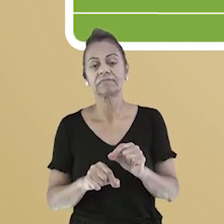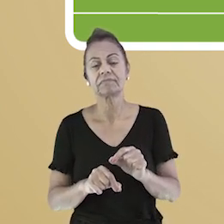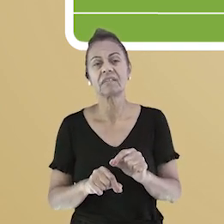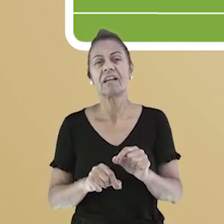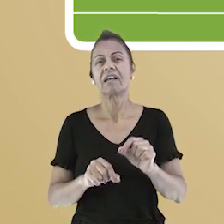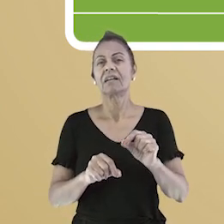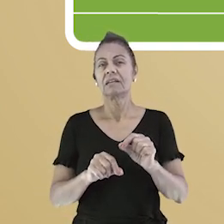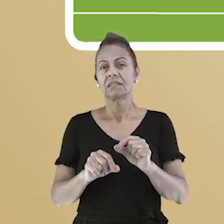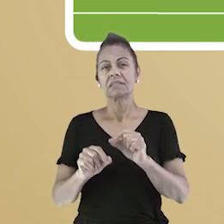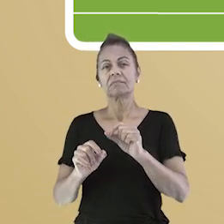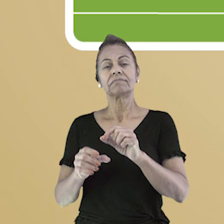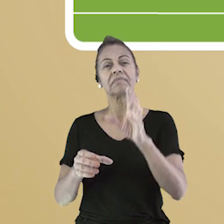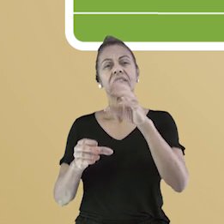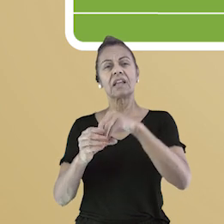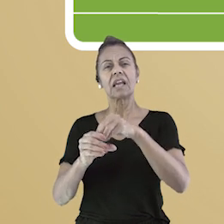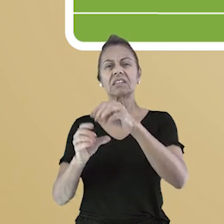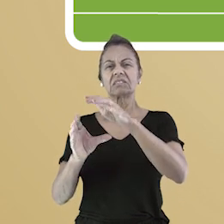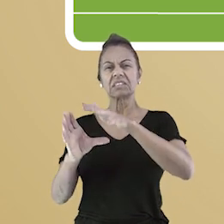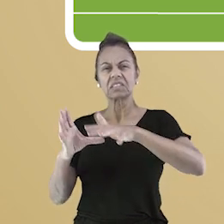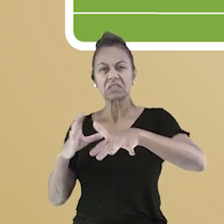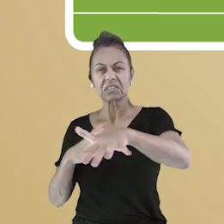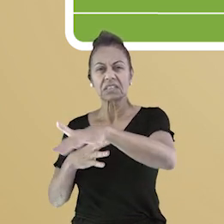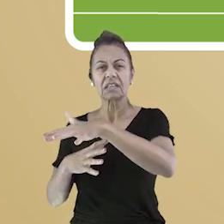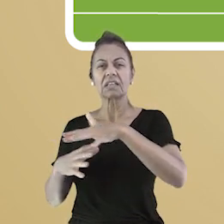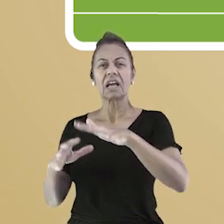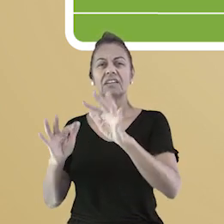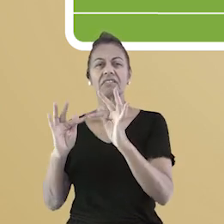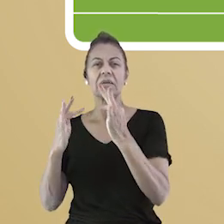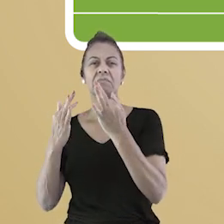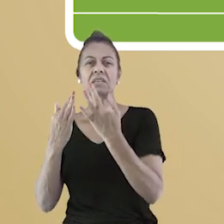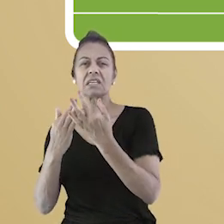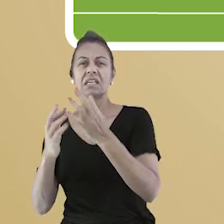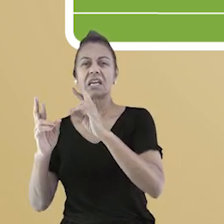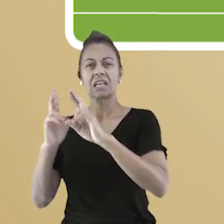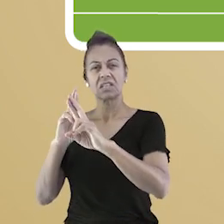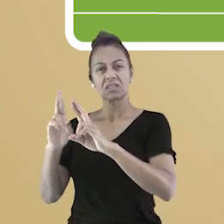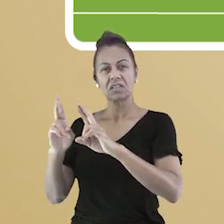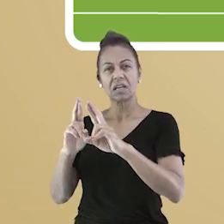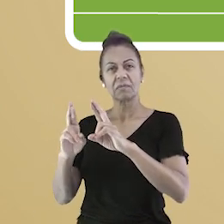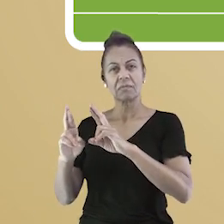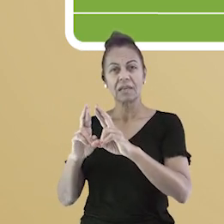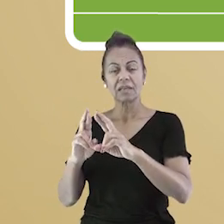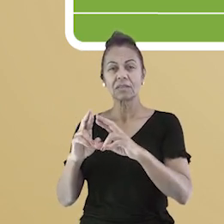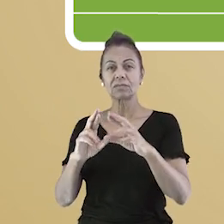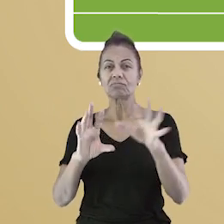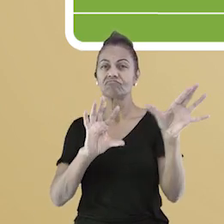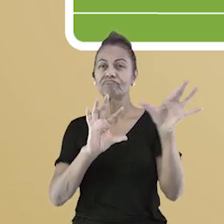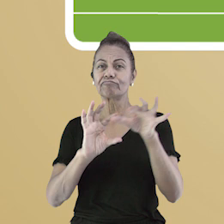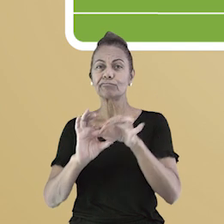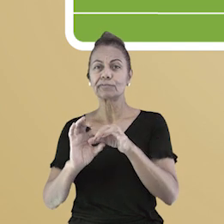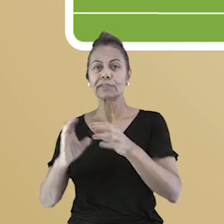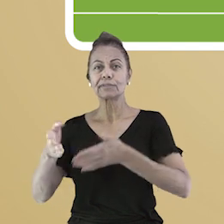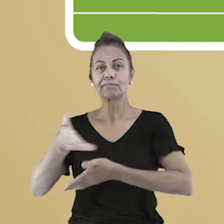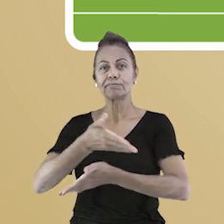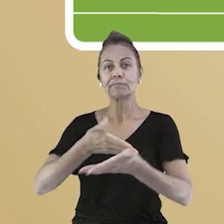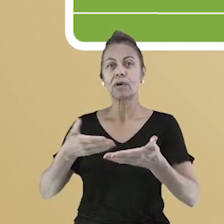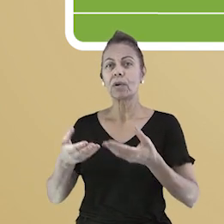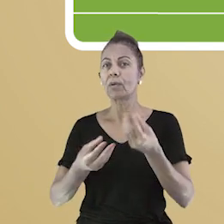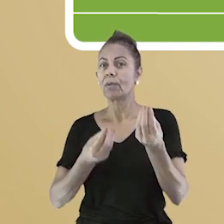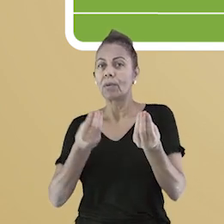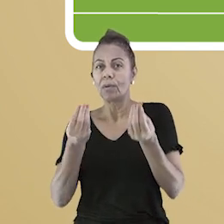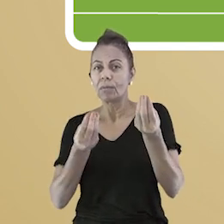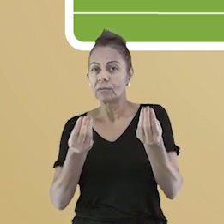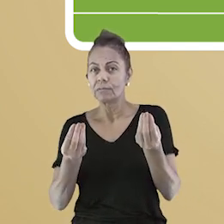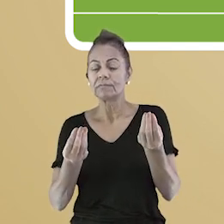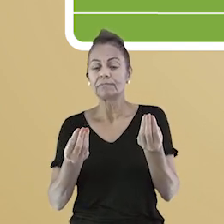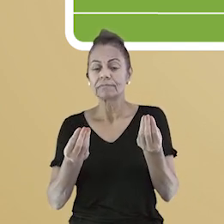As relações sociais do adolescente, o contexto familiar em que ele cresce, né? E a nossa resposta vai ficar aqui na